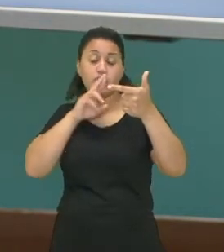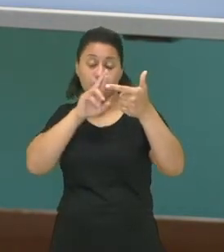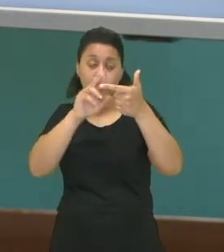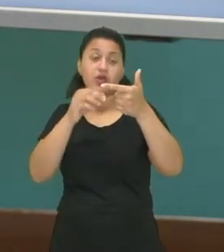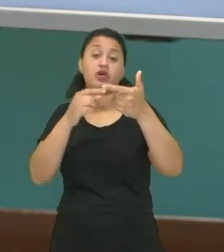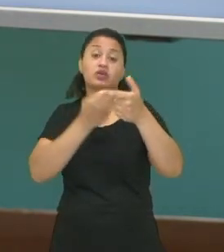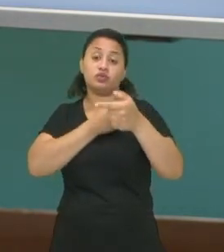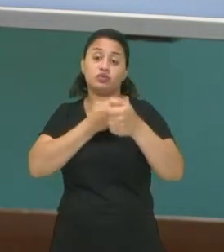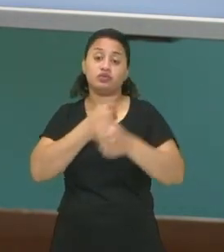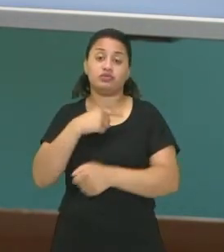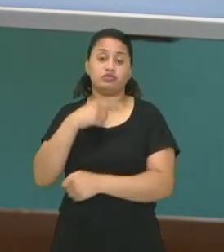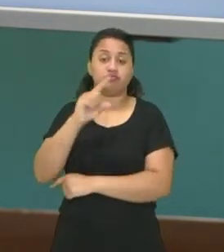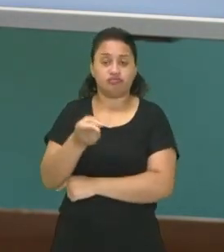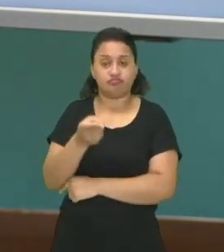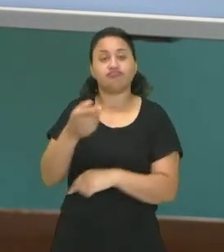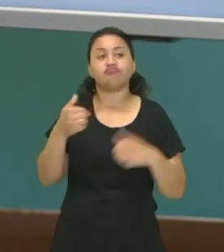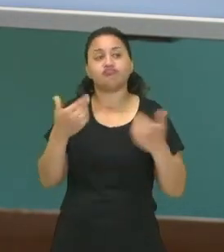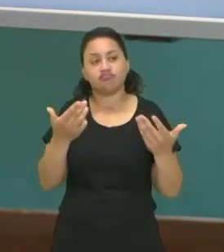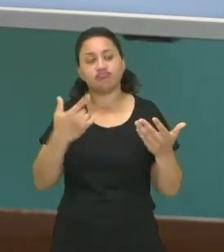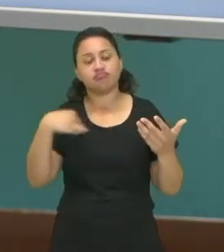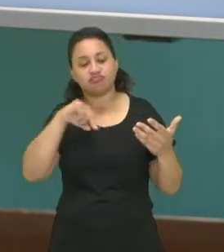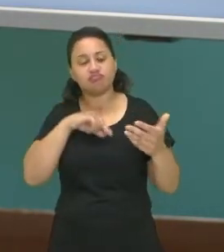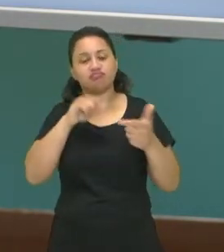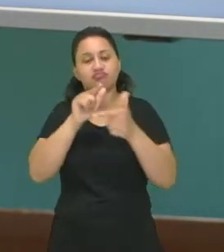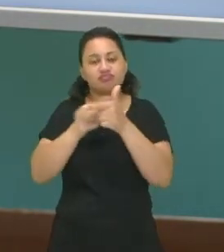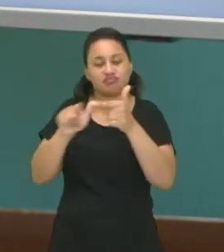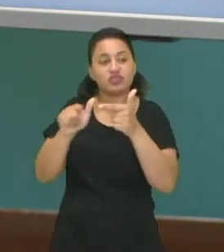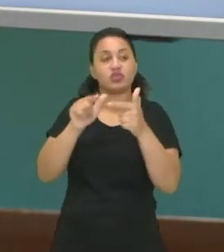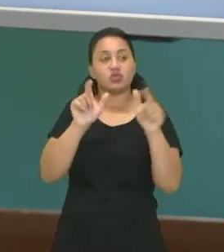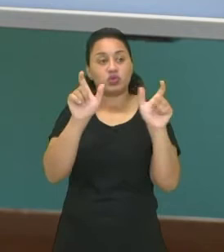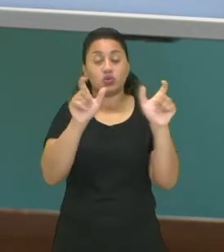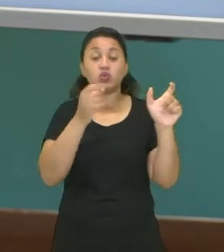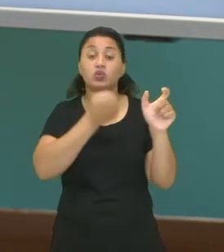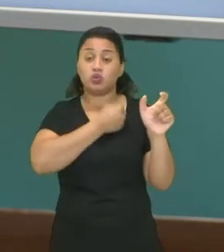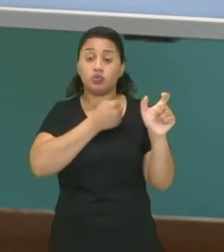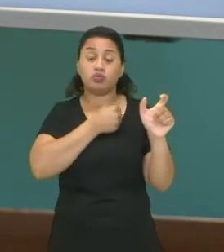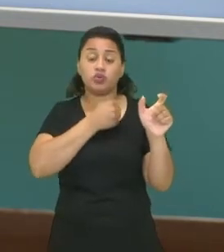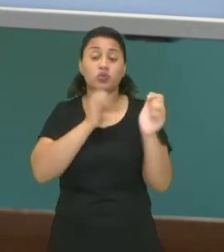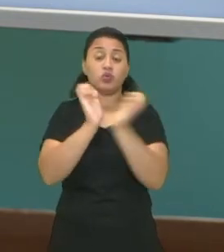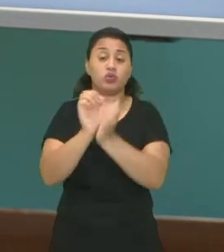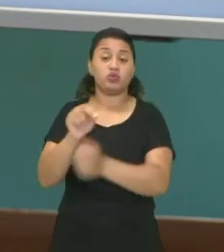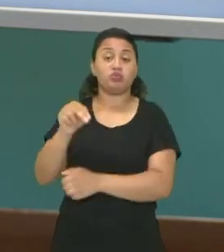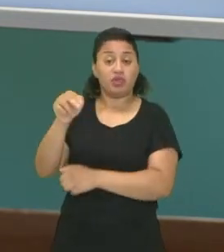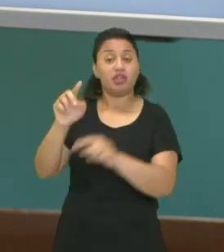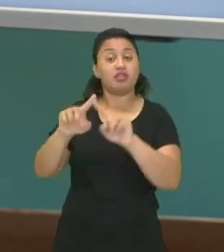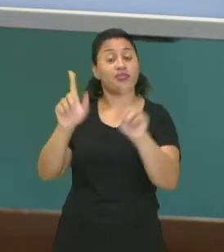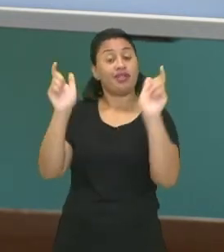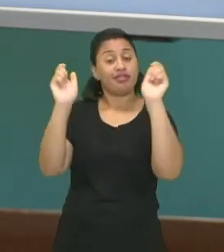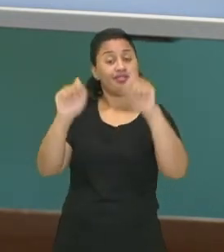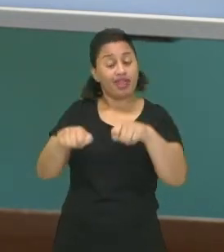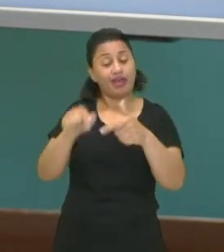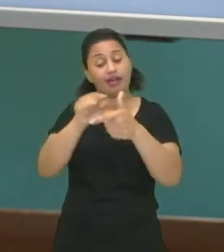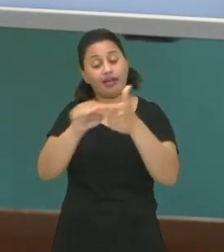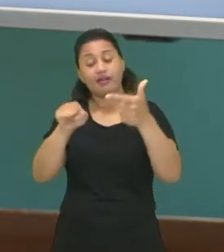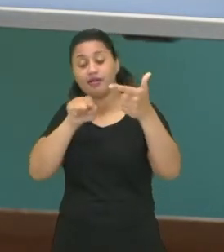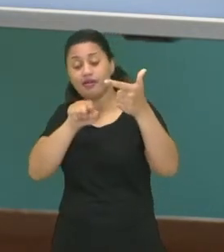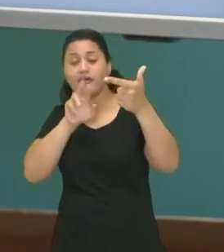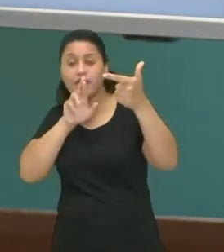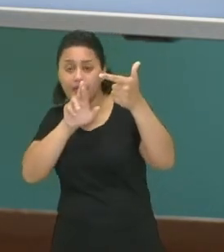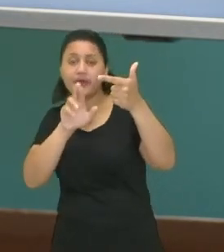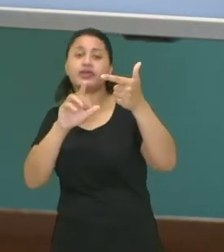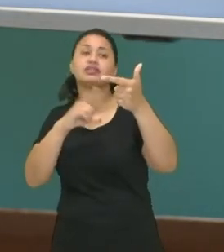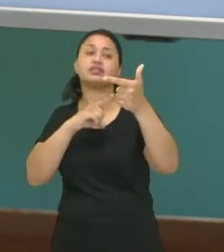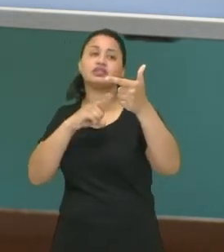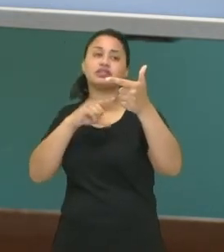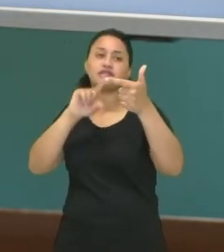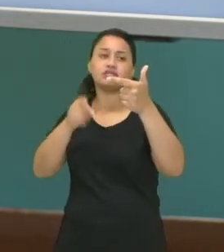númerozinho decimal. Por mais que a gente esteja dividindo dois números naturais, tá bom? Isso pode acontecer sim, e muito, tá? Então, tá